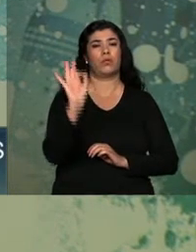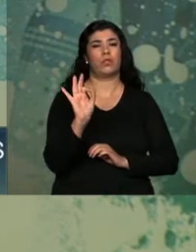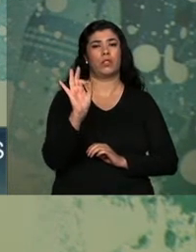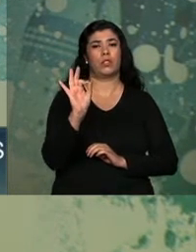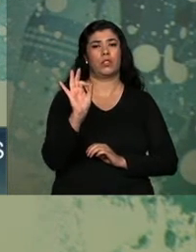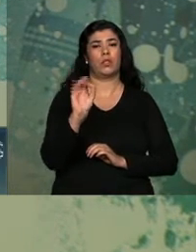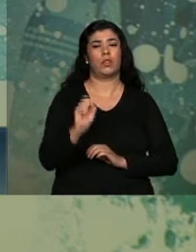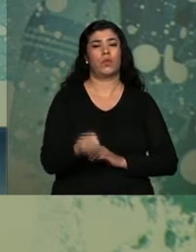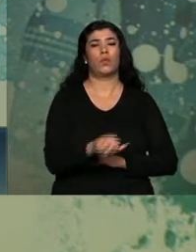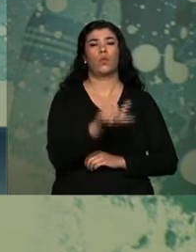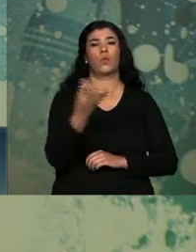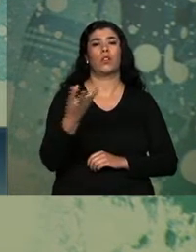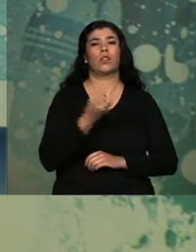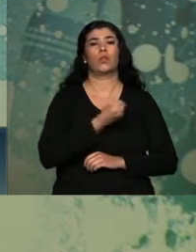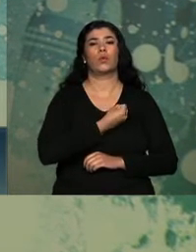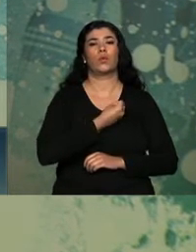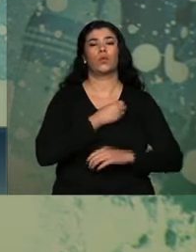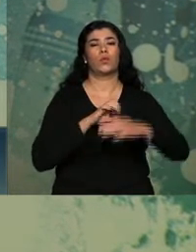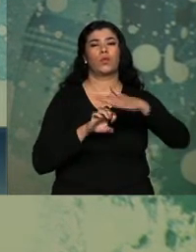95% do número de empresas.